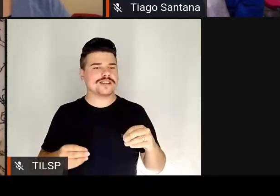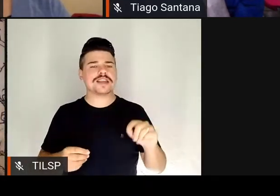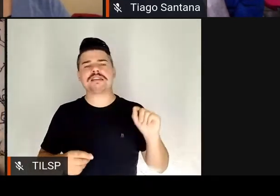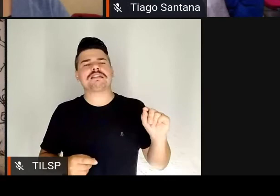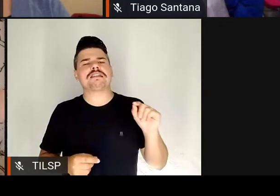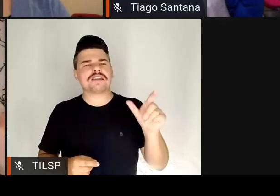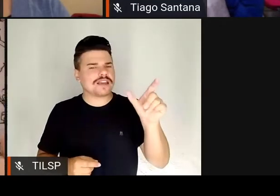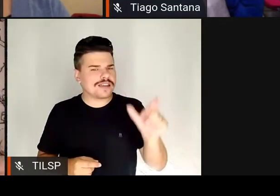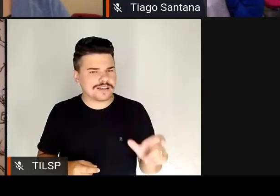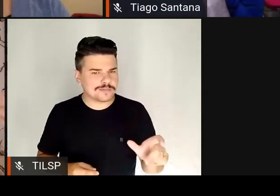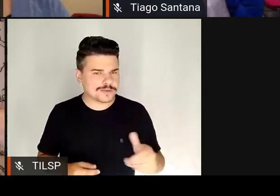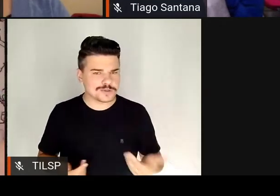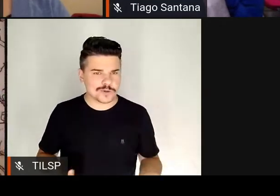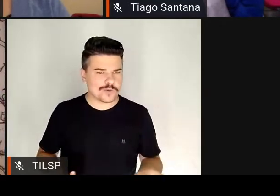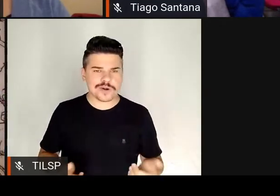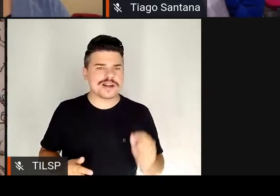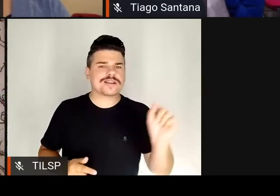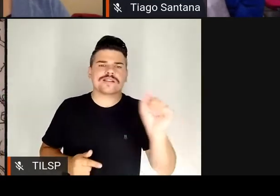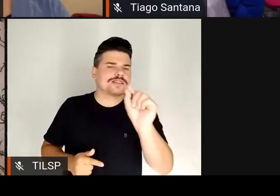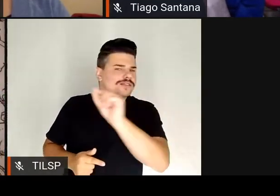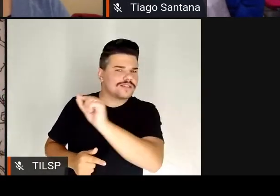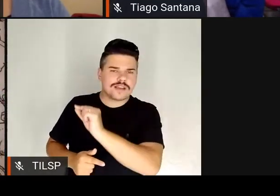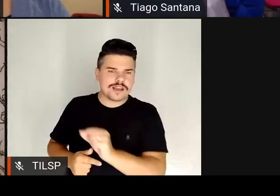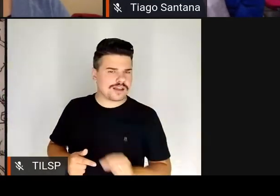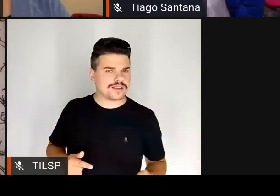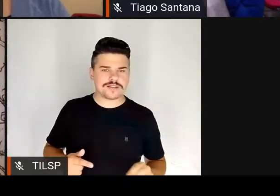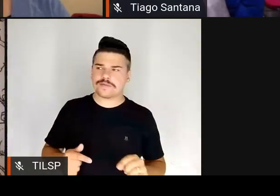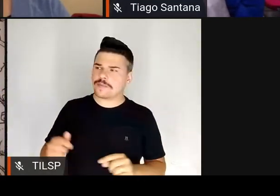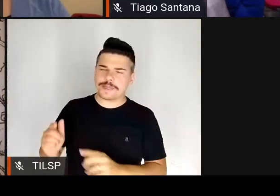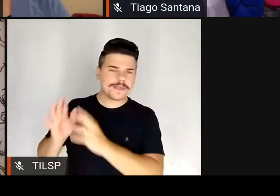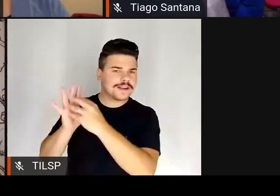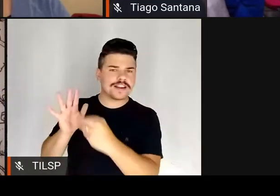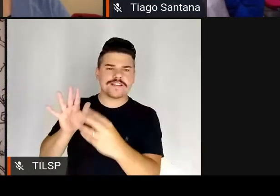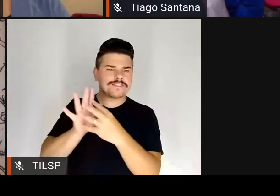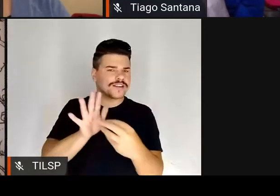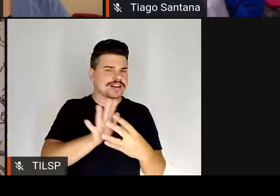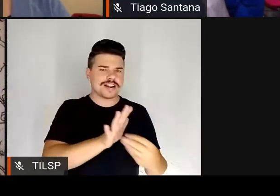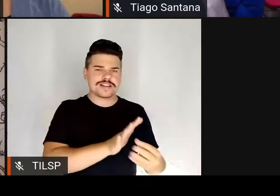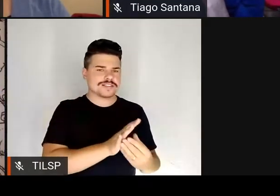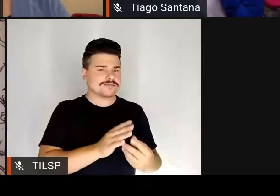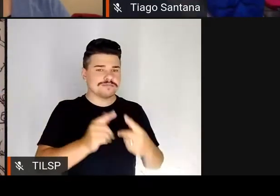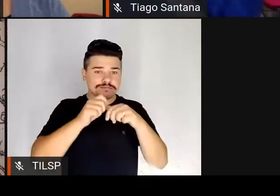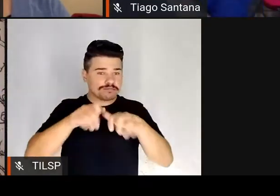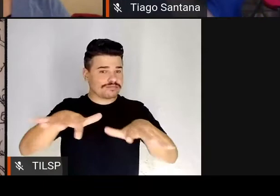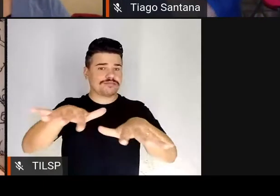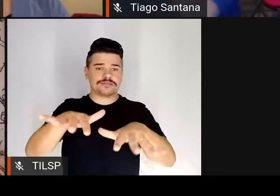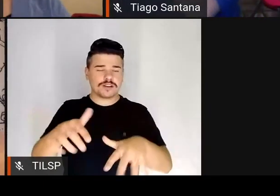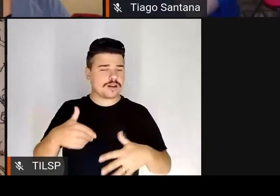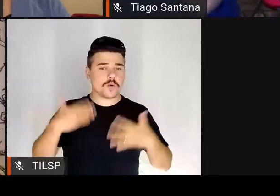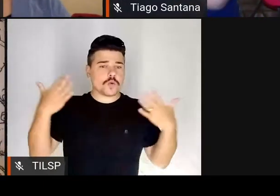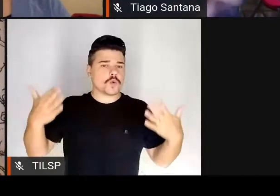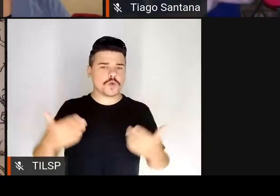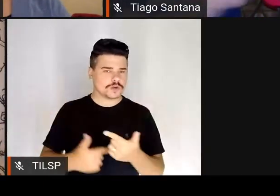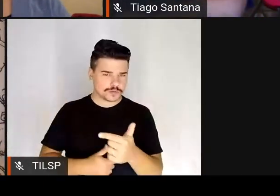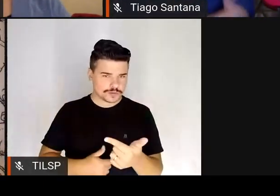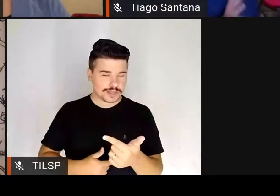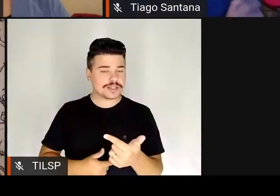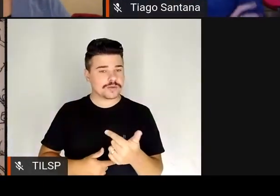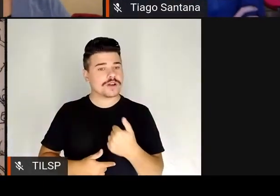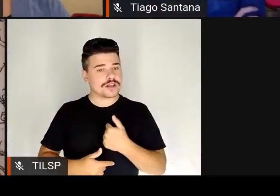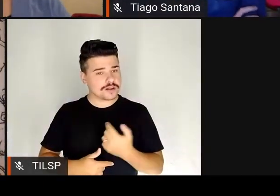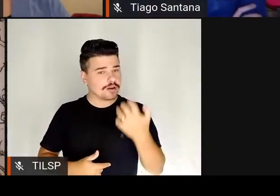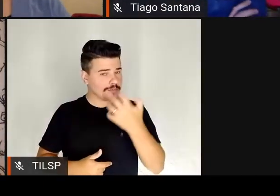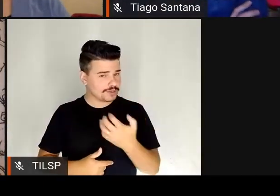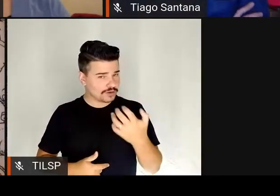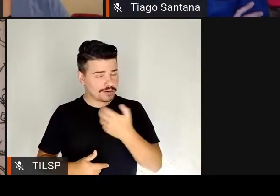pessoa? Quem são as nossas referências? Então, não é de se espantar que uma parte da minha geração,